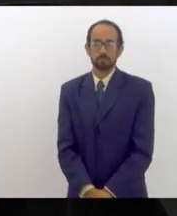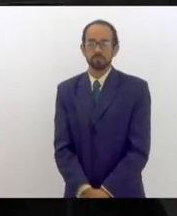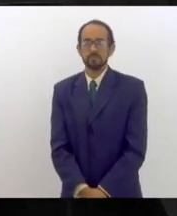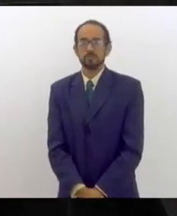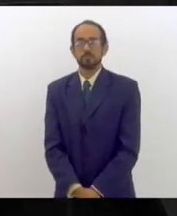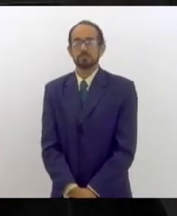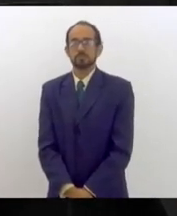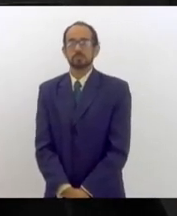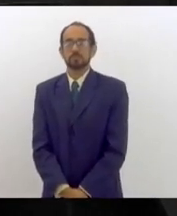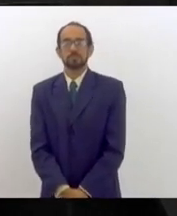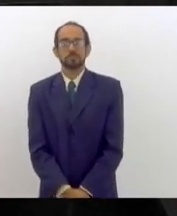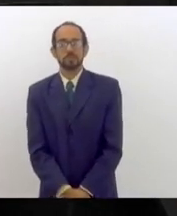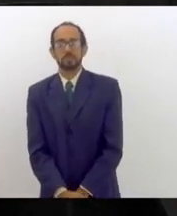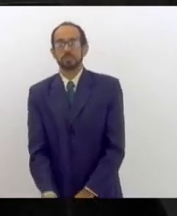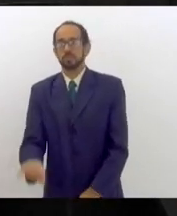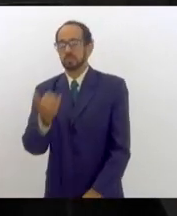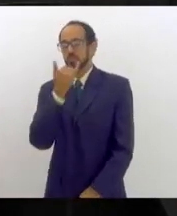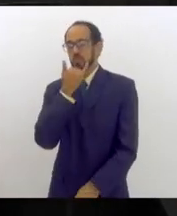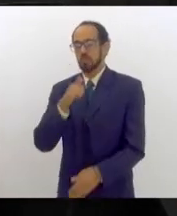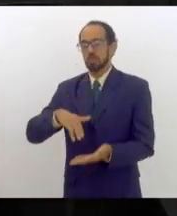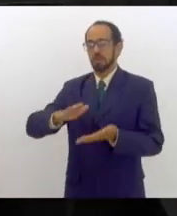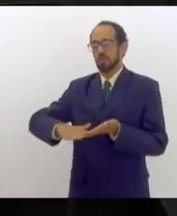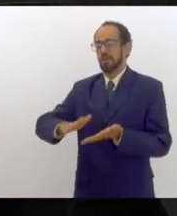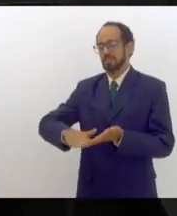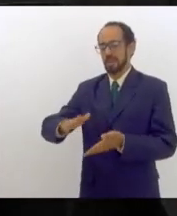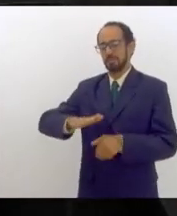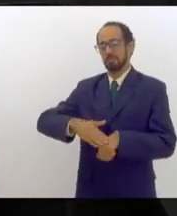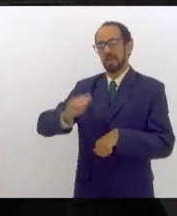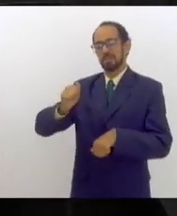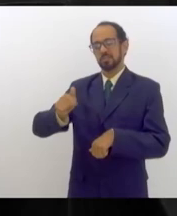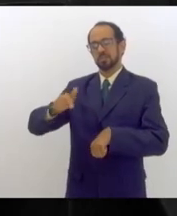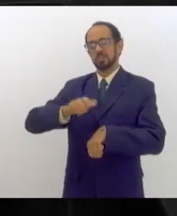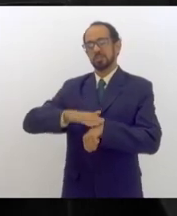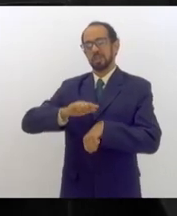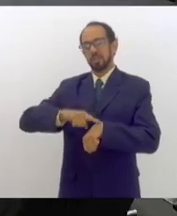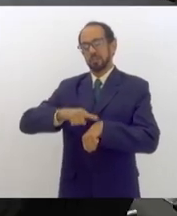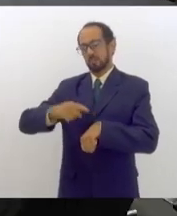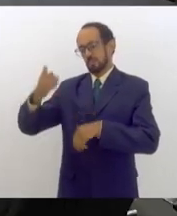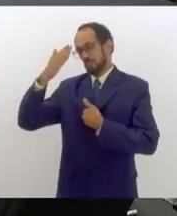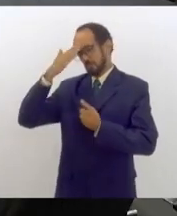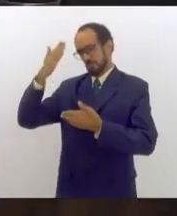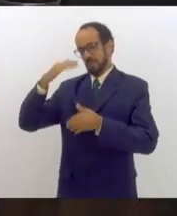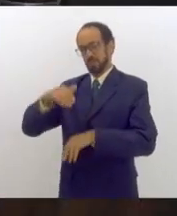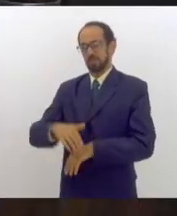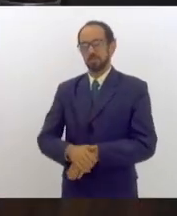estourou mas desculpe eu gastei mais do tempo devido Muito obrigado